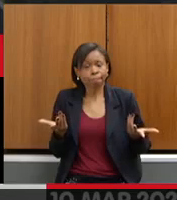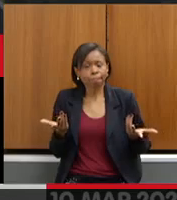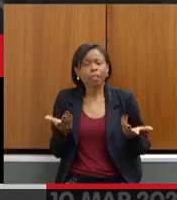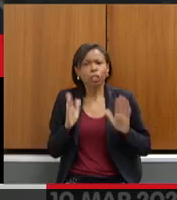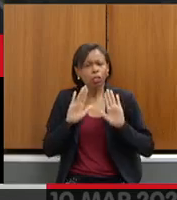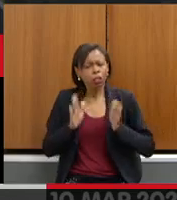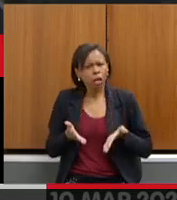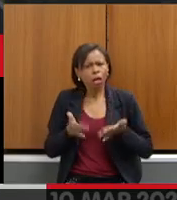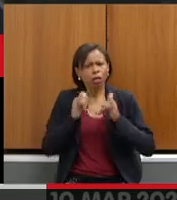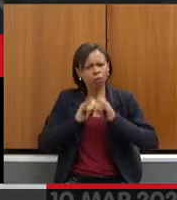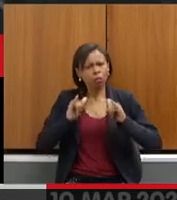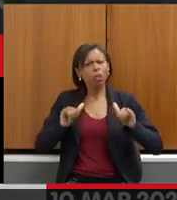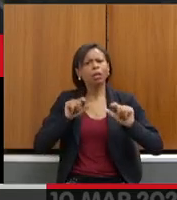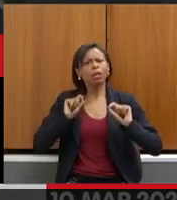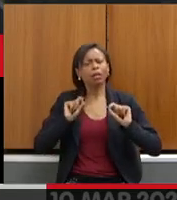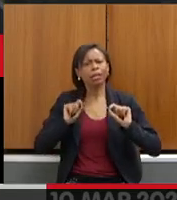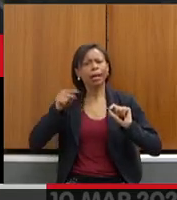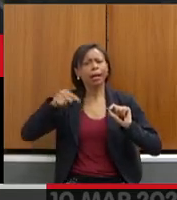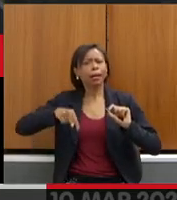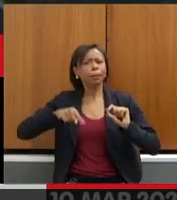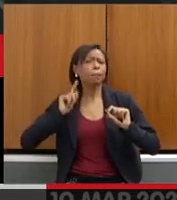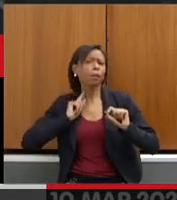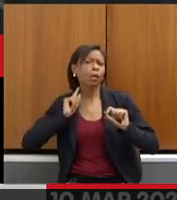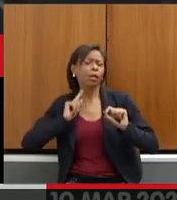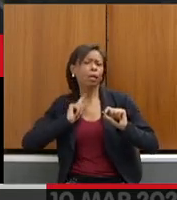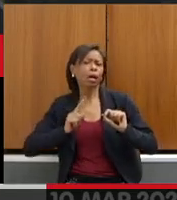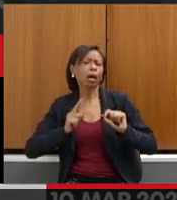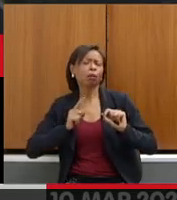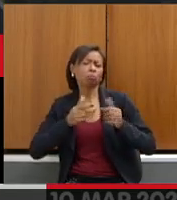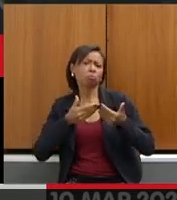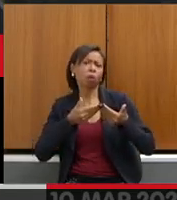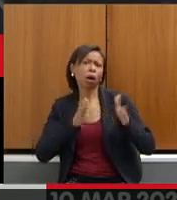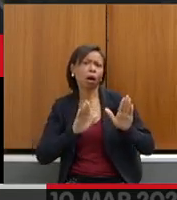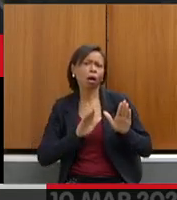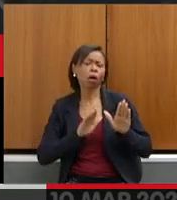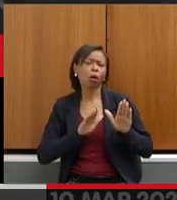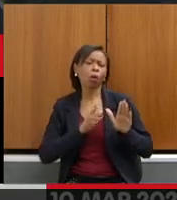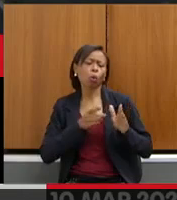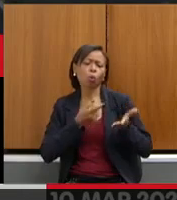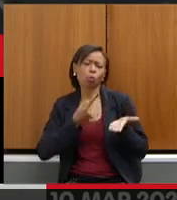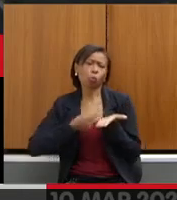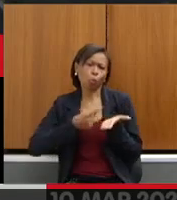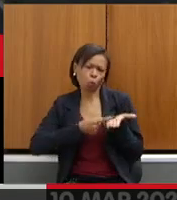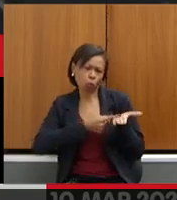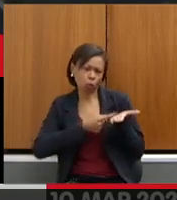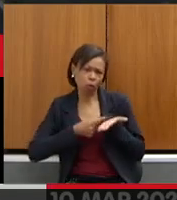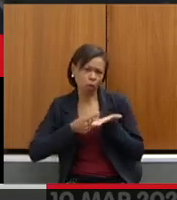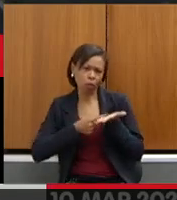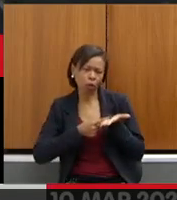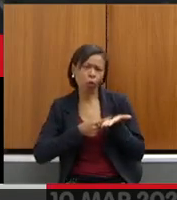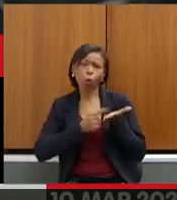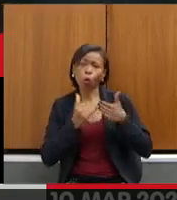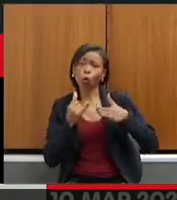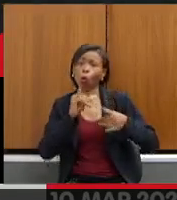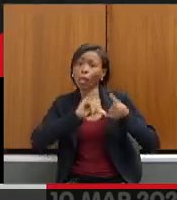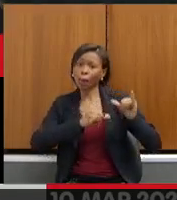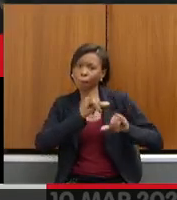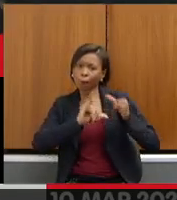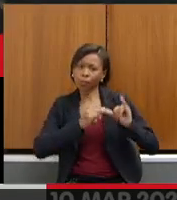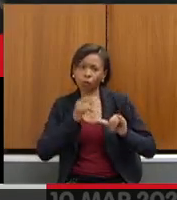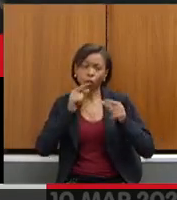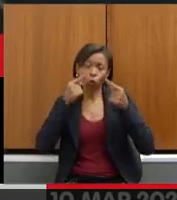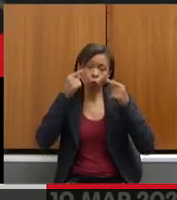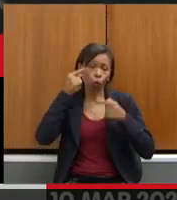abriu uma negociação com o laboratório chinês no ano passado e que essa negociação acabou não se